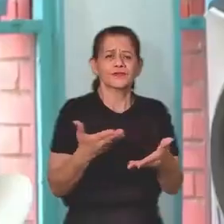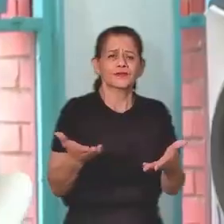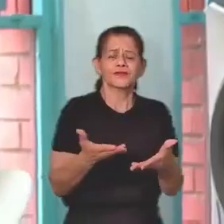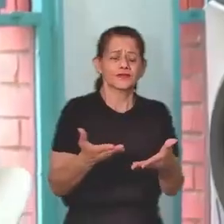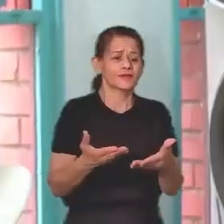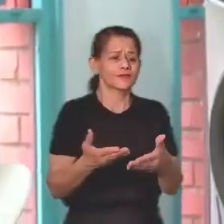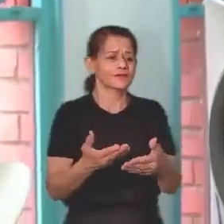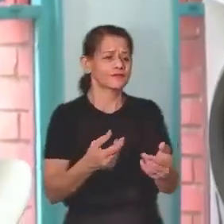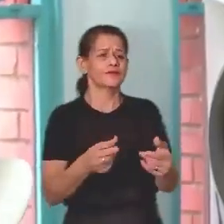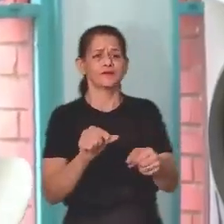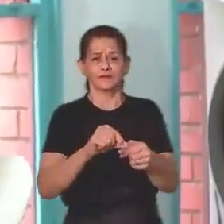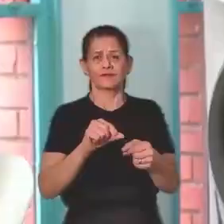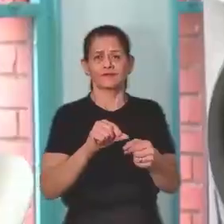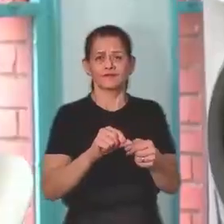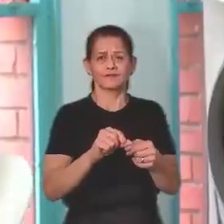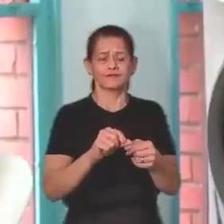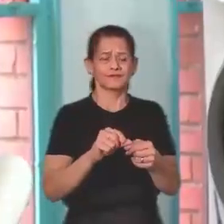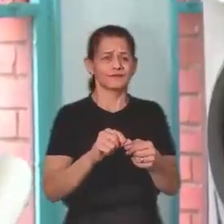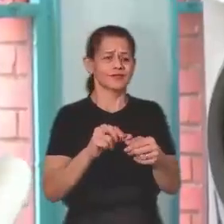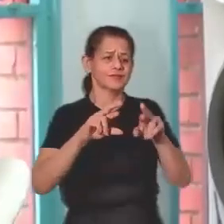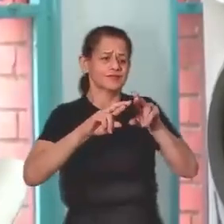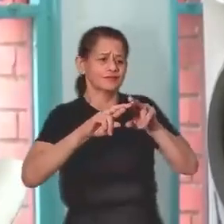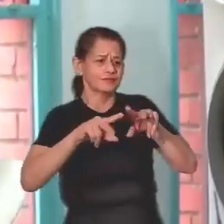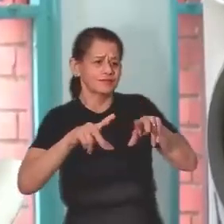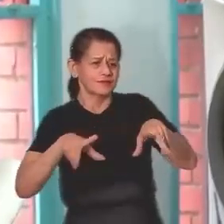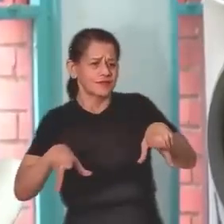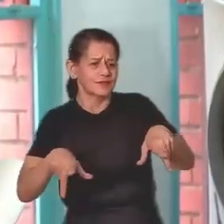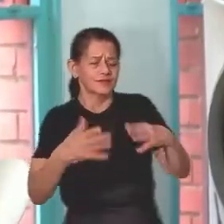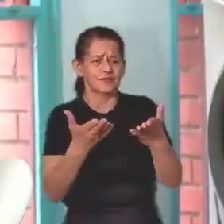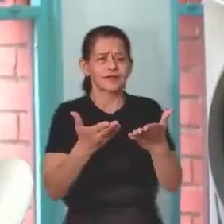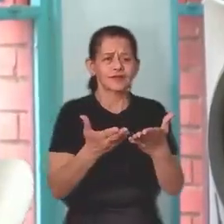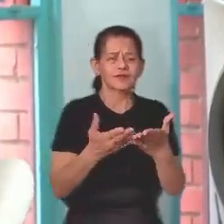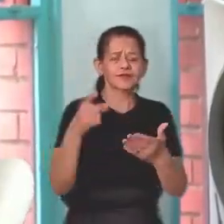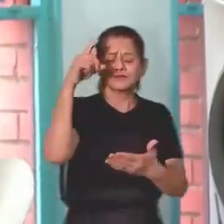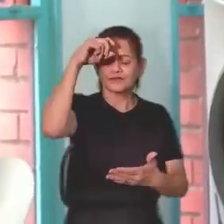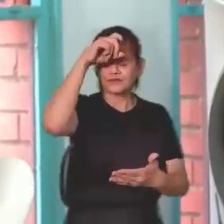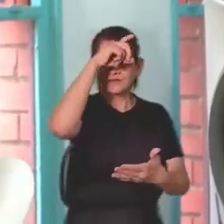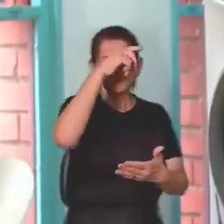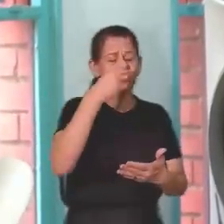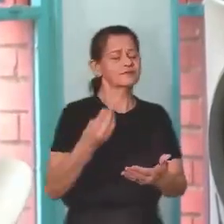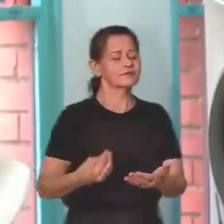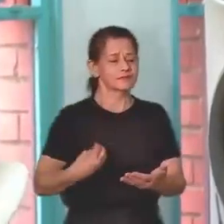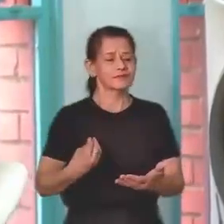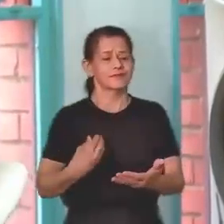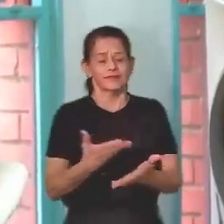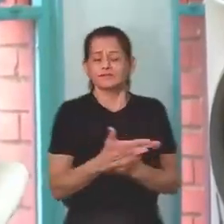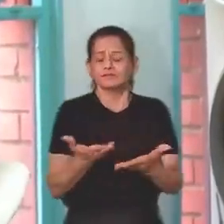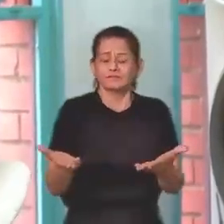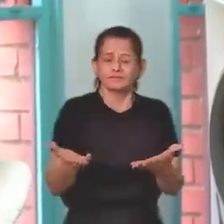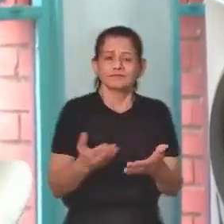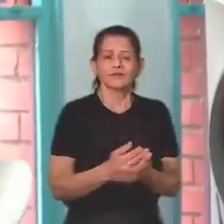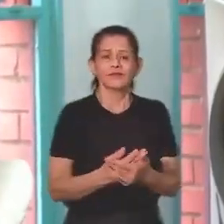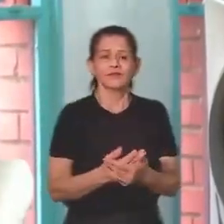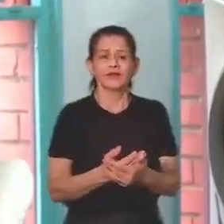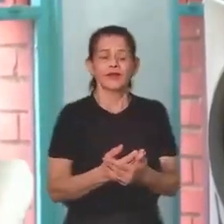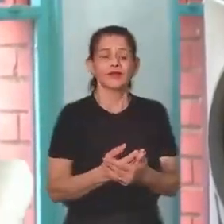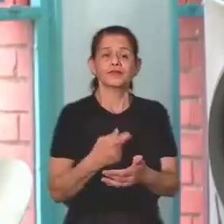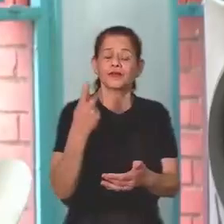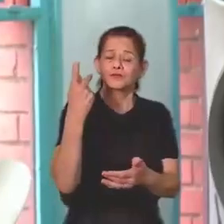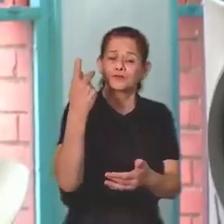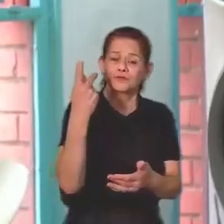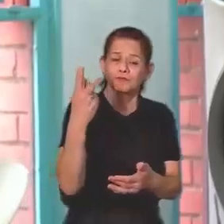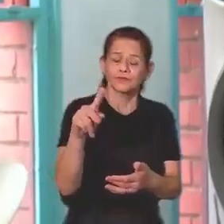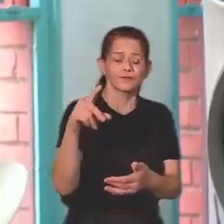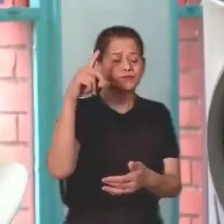faz diferença a representatividade e a dificuldade nos acessos, né? Eu acho que a sua